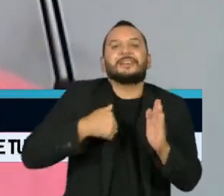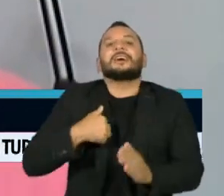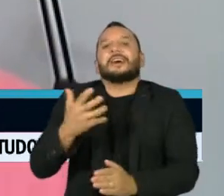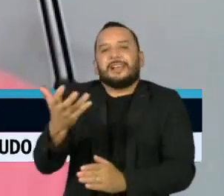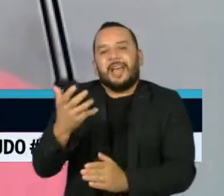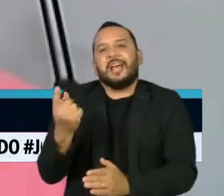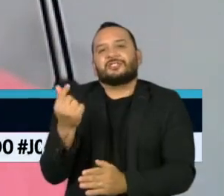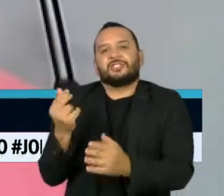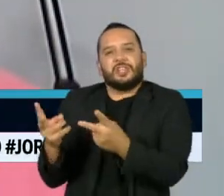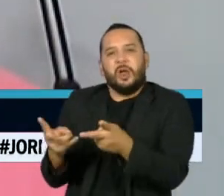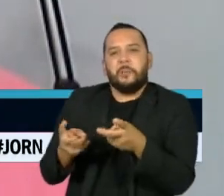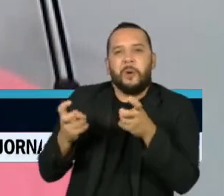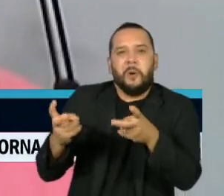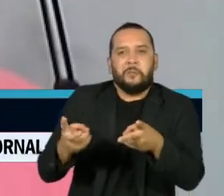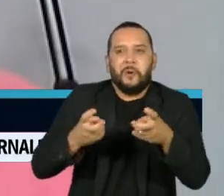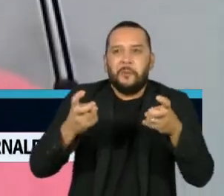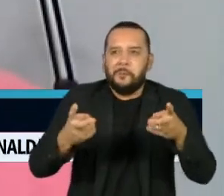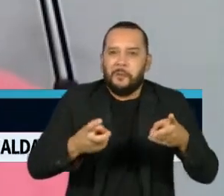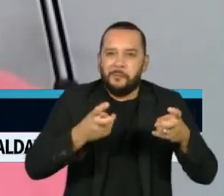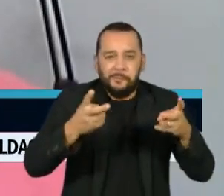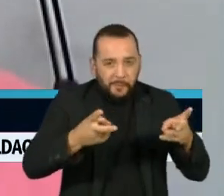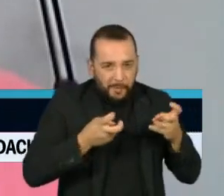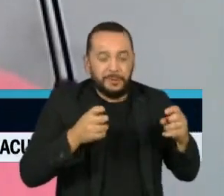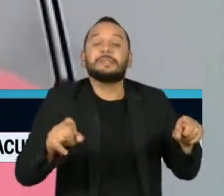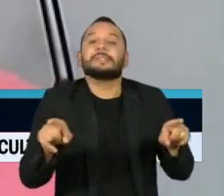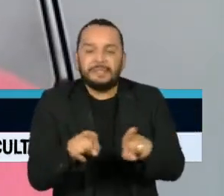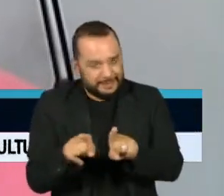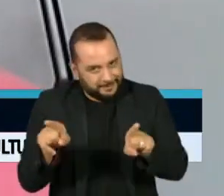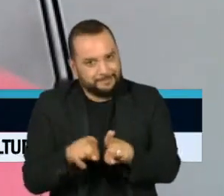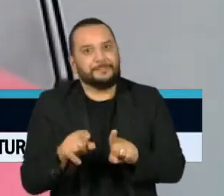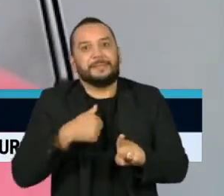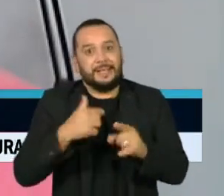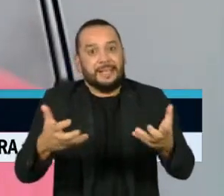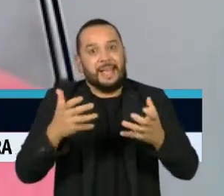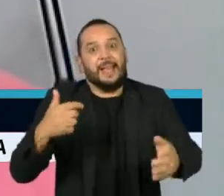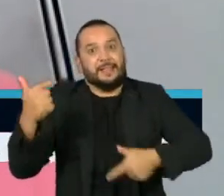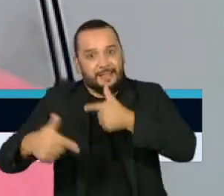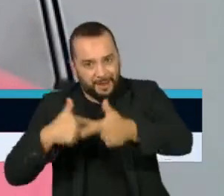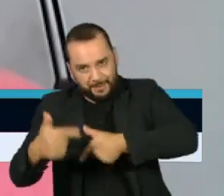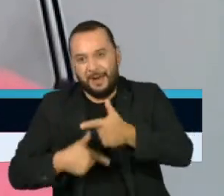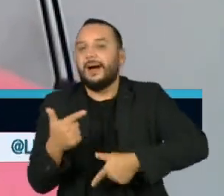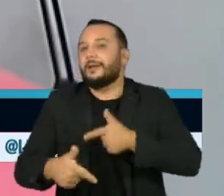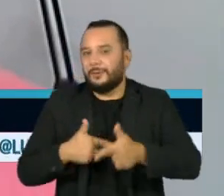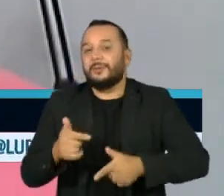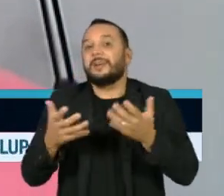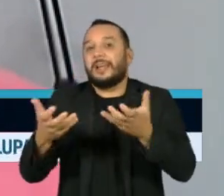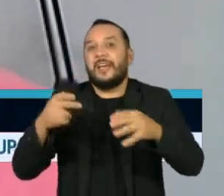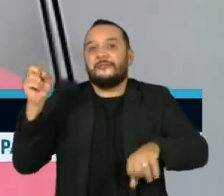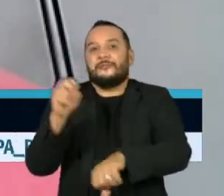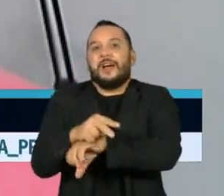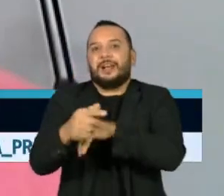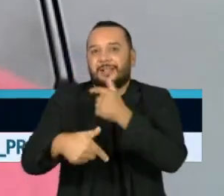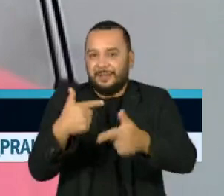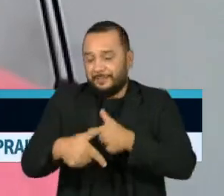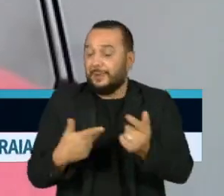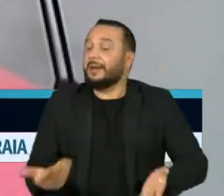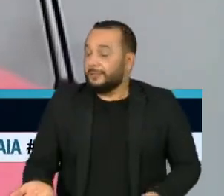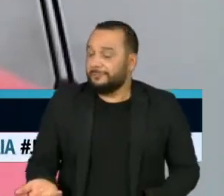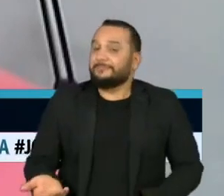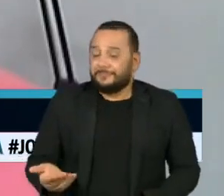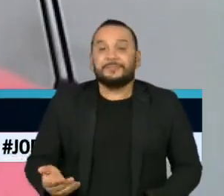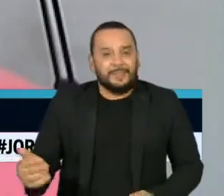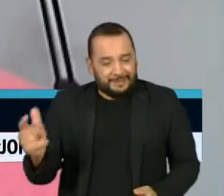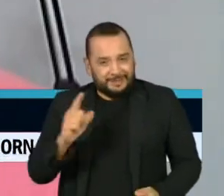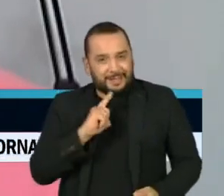dos recursos públicos e que têm também apreço pelos cargos. Então, nesse sentido, há um braço de ferro, muitas vezes,